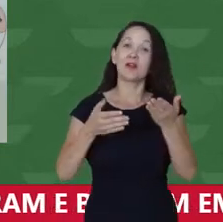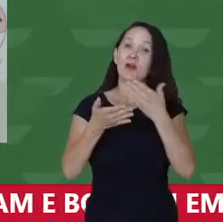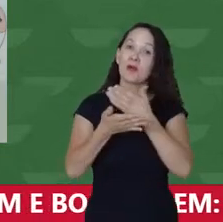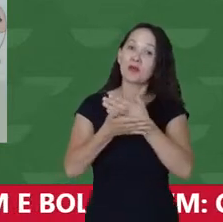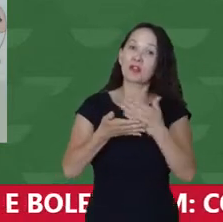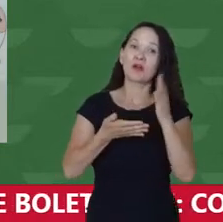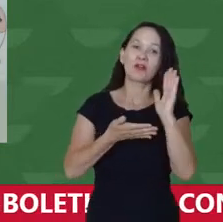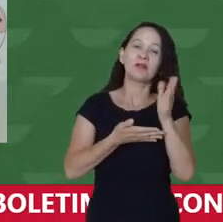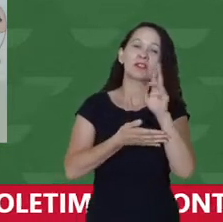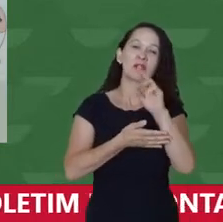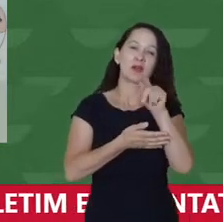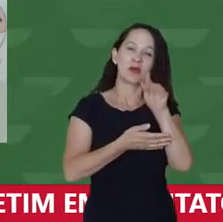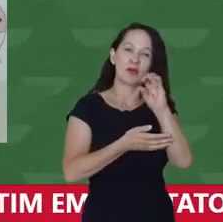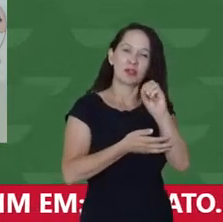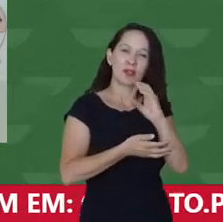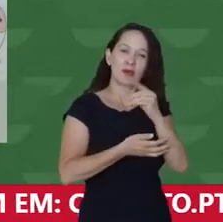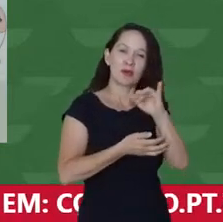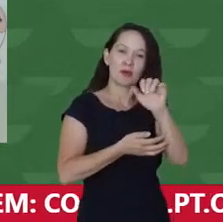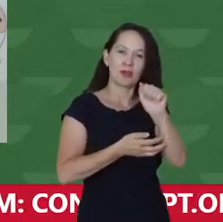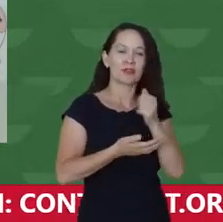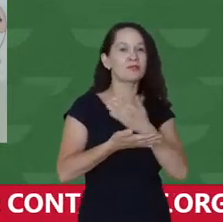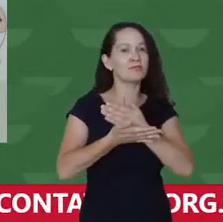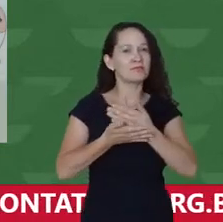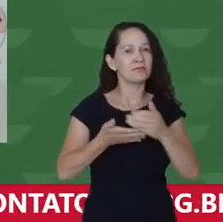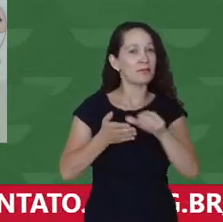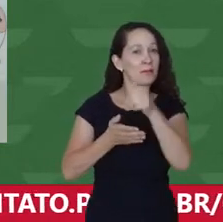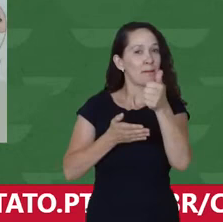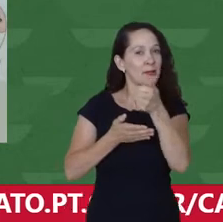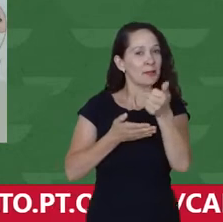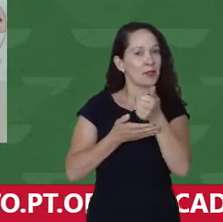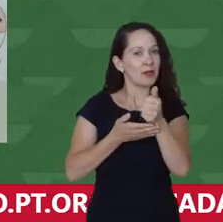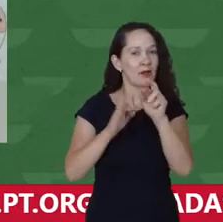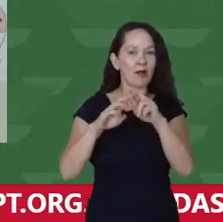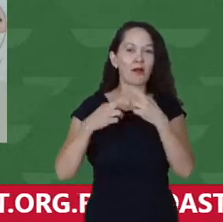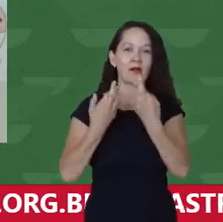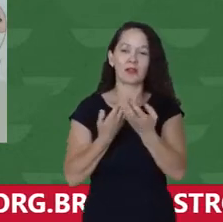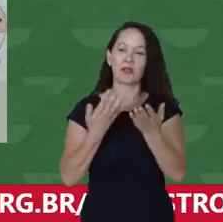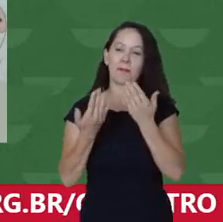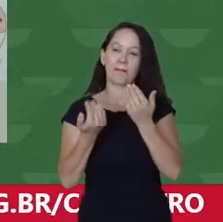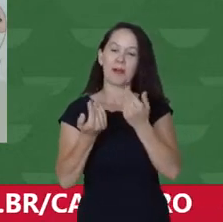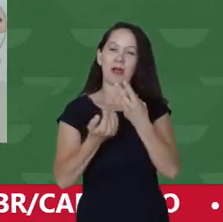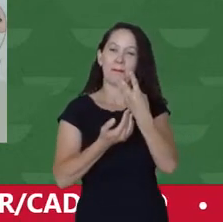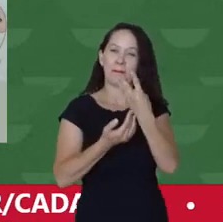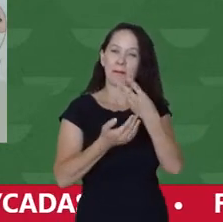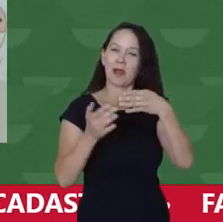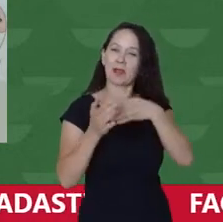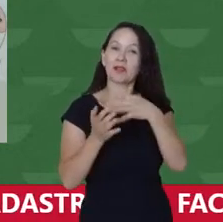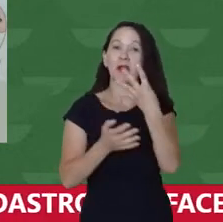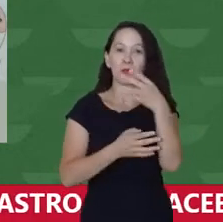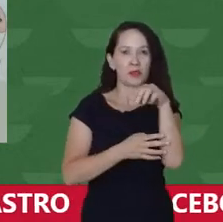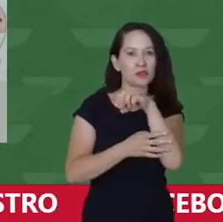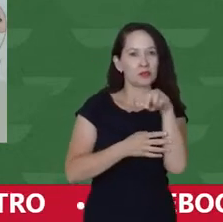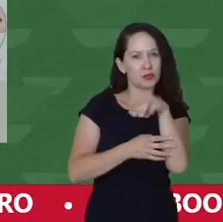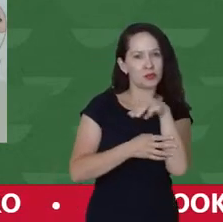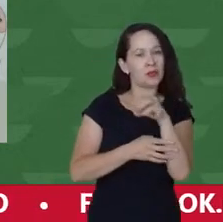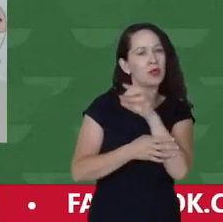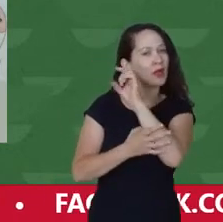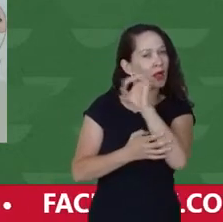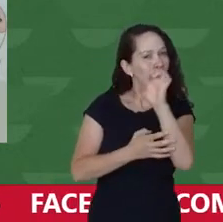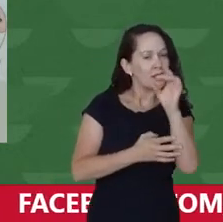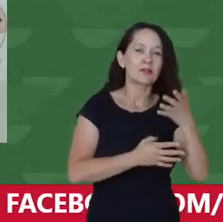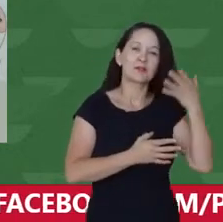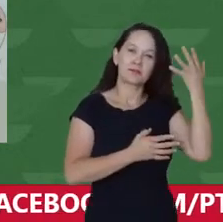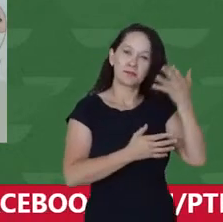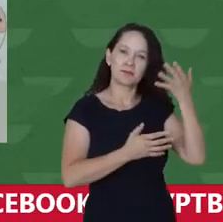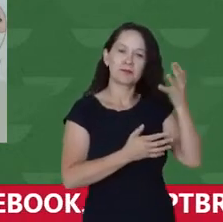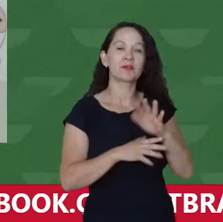querido deputado Rogério Correia, então, para iniciarmos nessa primeira rodada, né, de 3 a 4 minutos aqui, uma fala de cada um